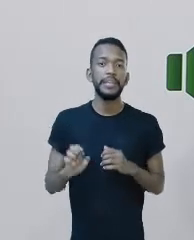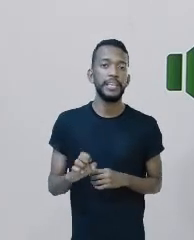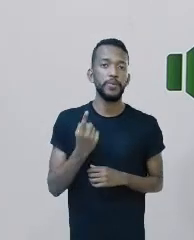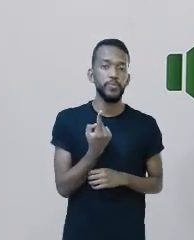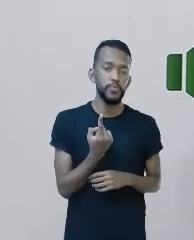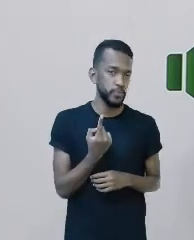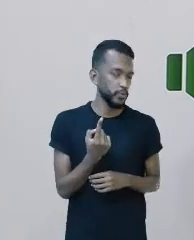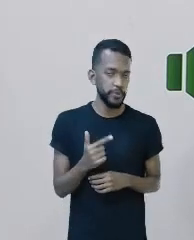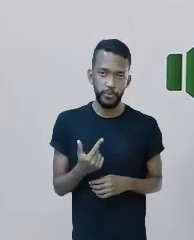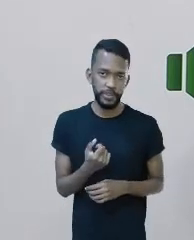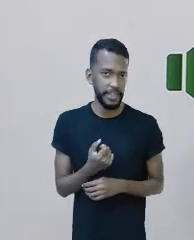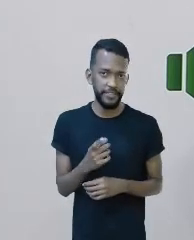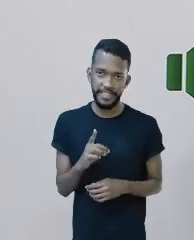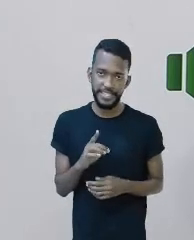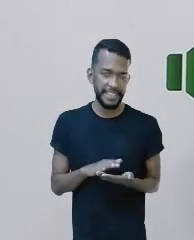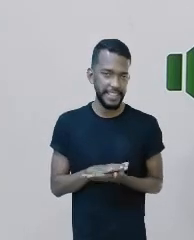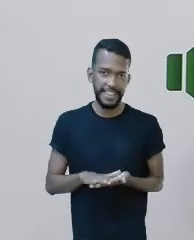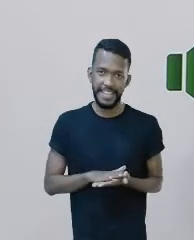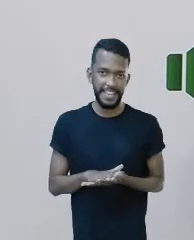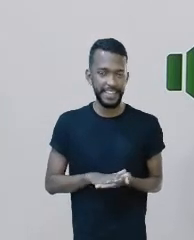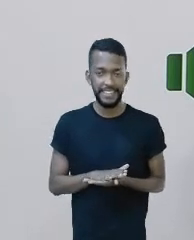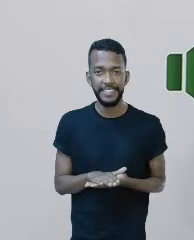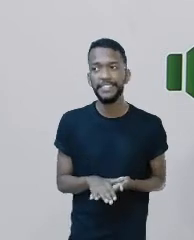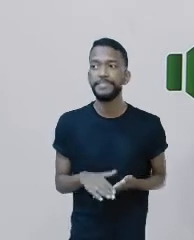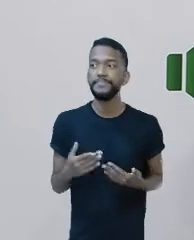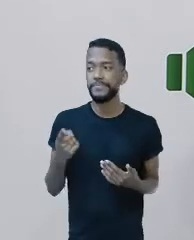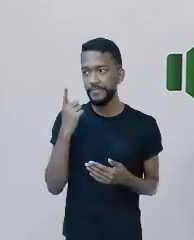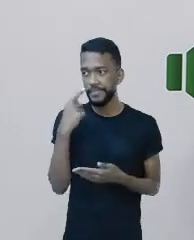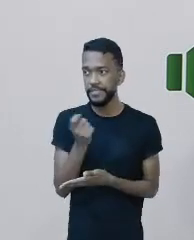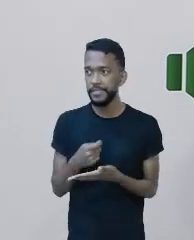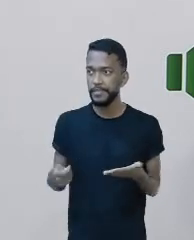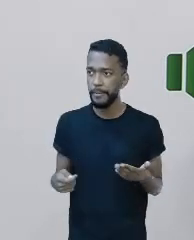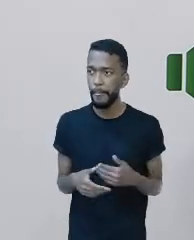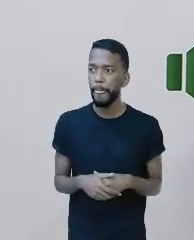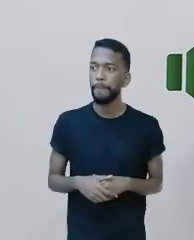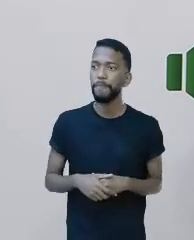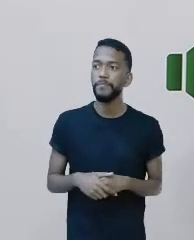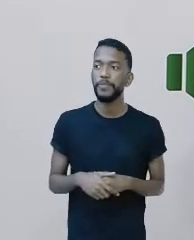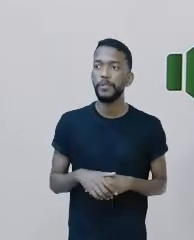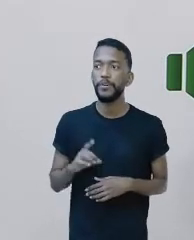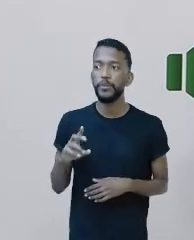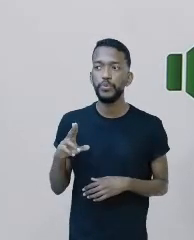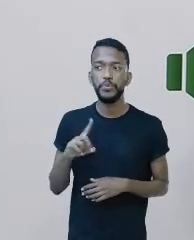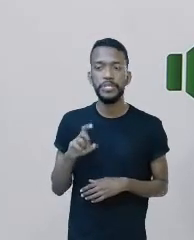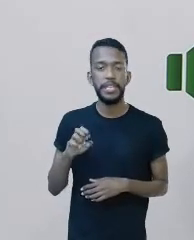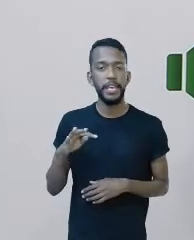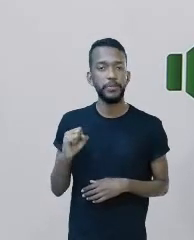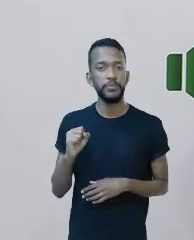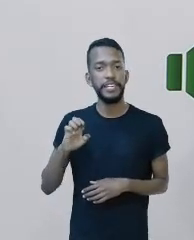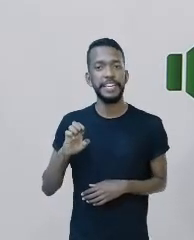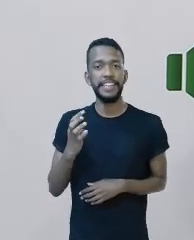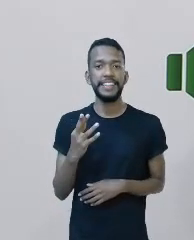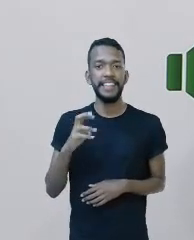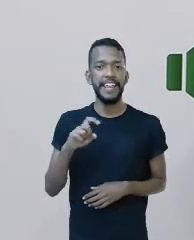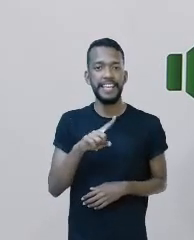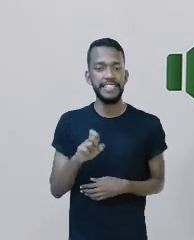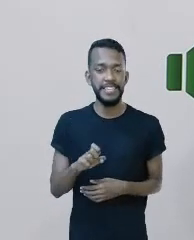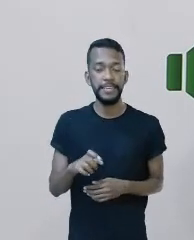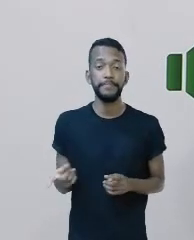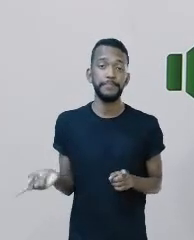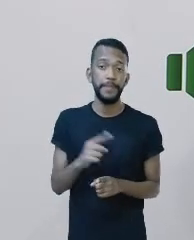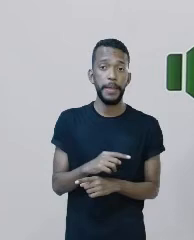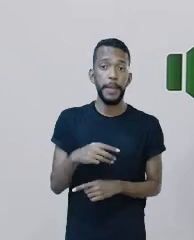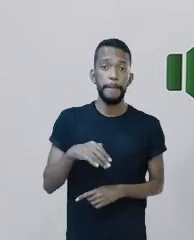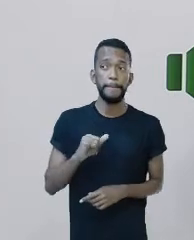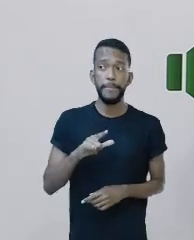1101, não teve dezena, correto? E olha lá a escrita, 213, 1101.